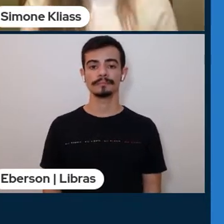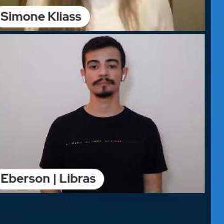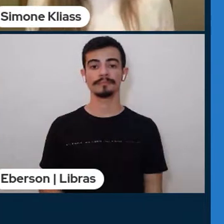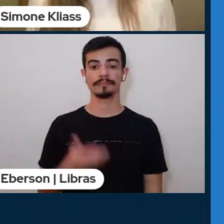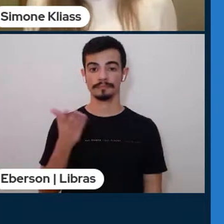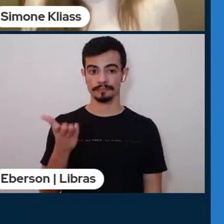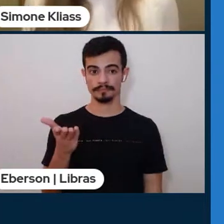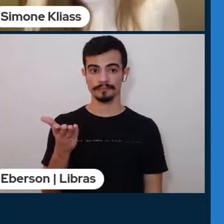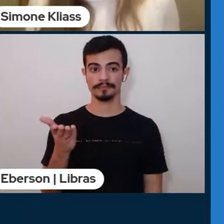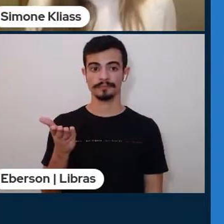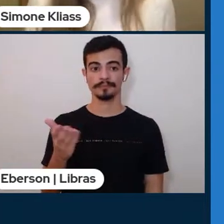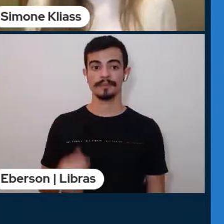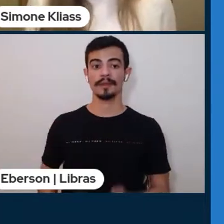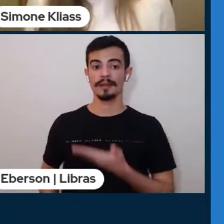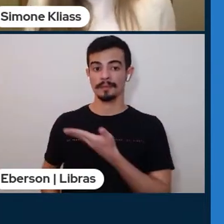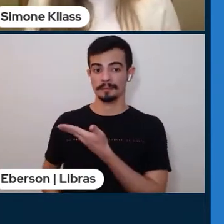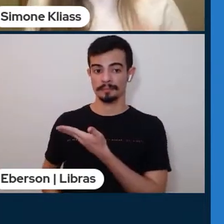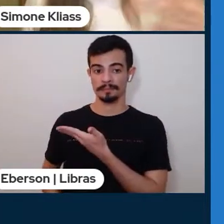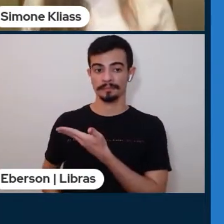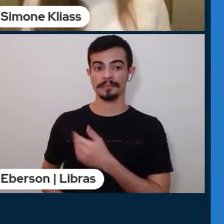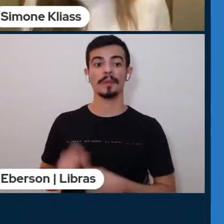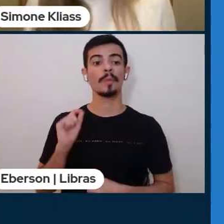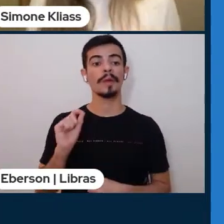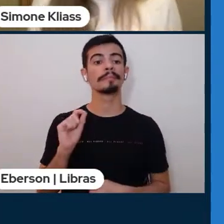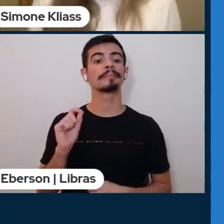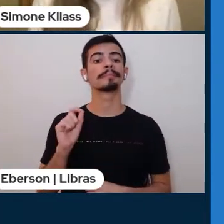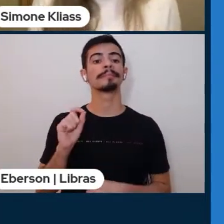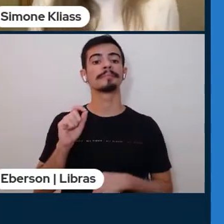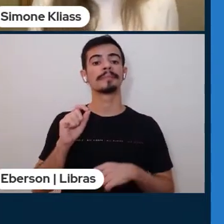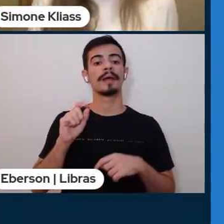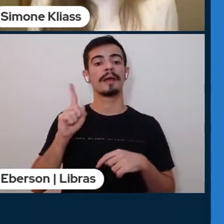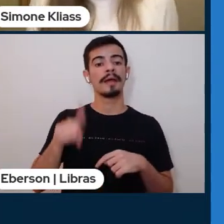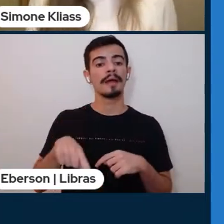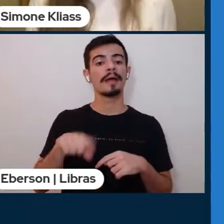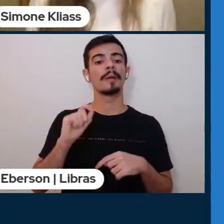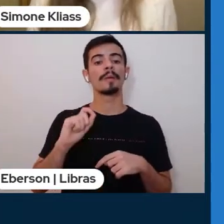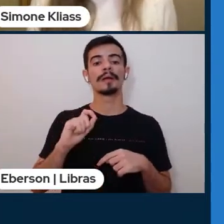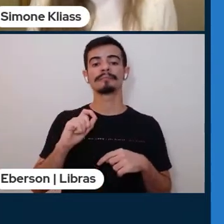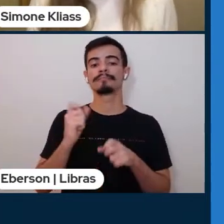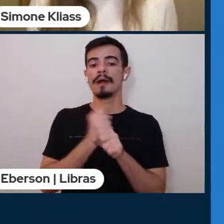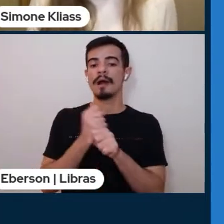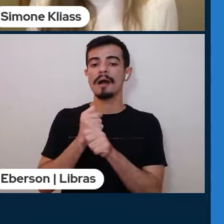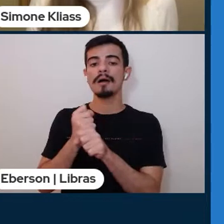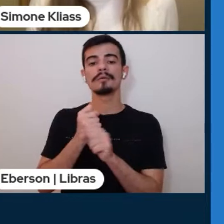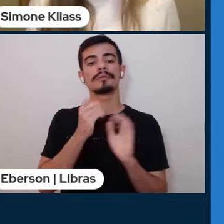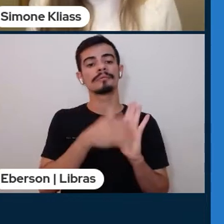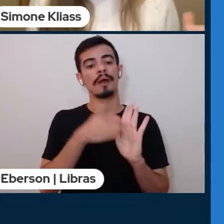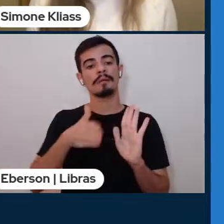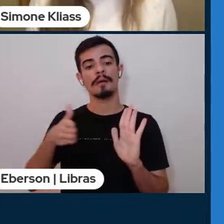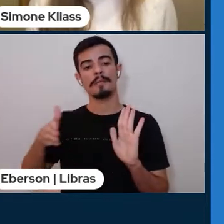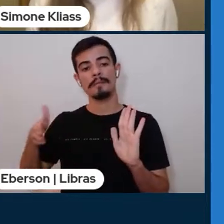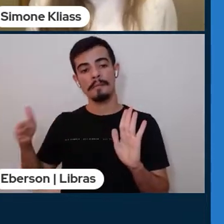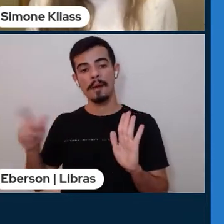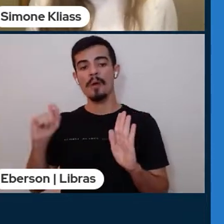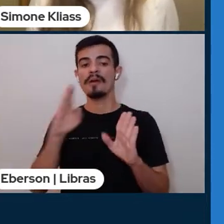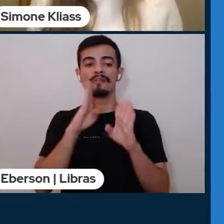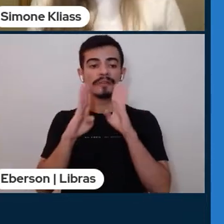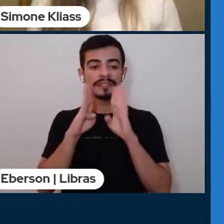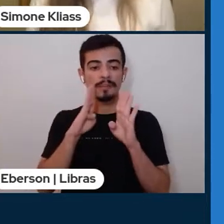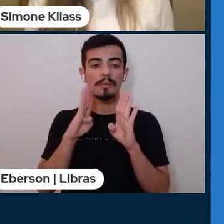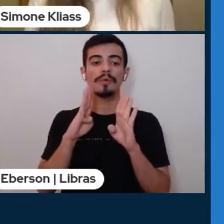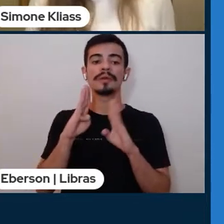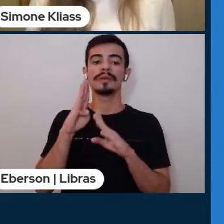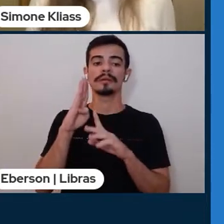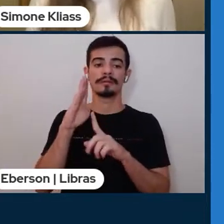mostra que a gente tá vivendo um Hype em relação esse termo entre vários outros motivos pelo meio braden do Facebook em outubro de dois mil e